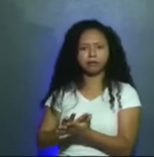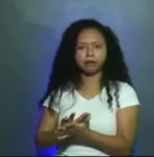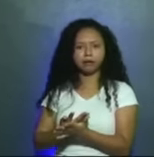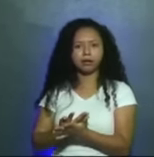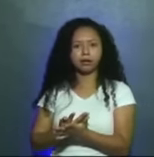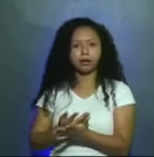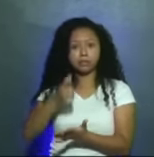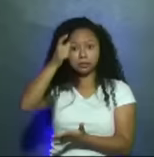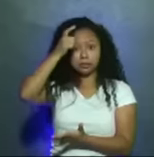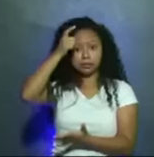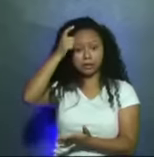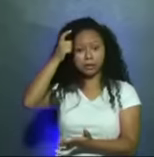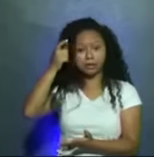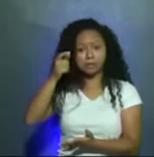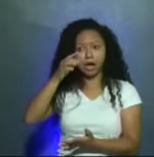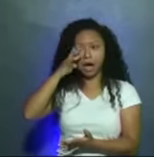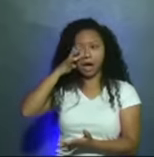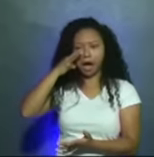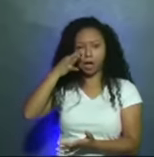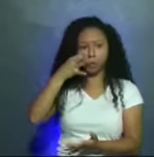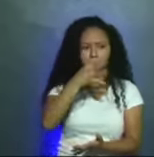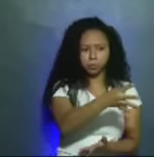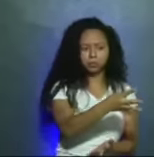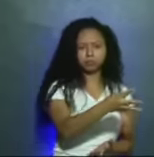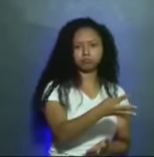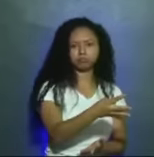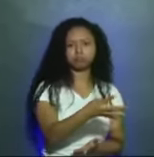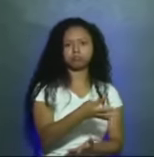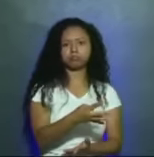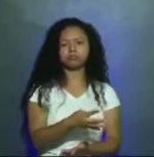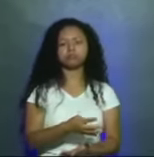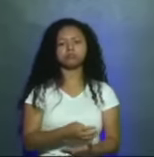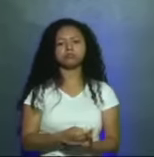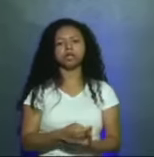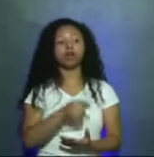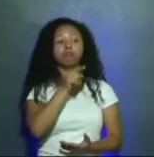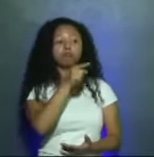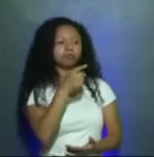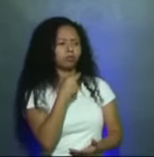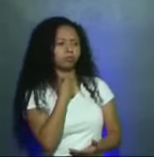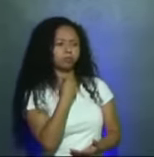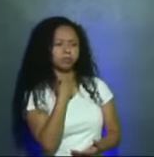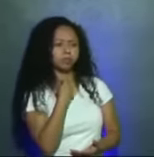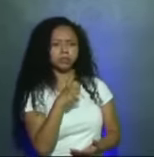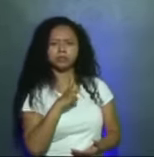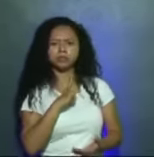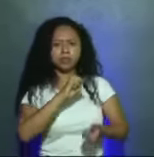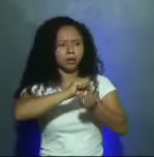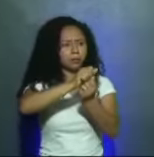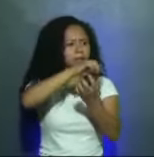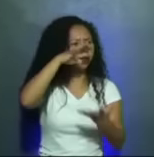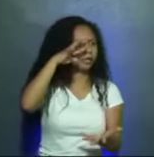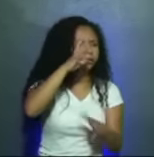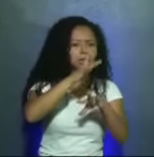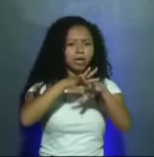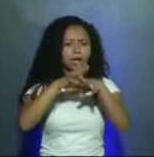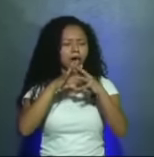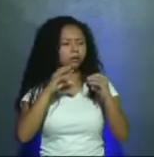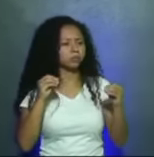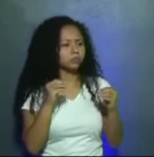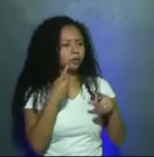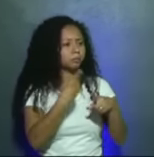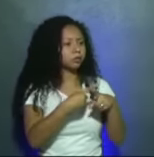pecado. Mas sabe o quê? Pecado nenhum precisa nos impedir de qualquer coisa, porque Jesus disse, olha